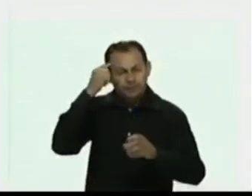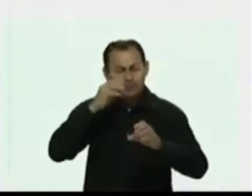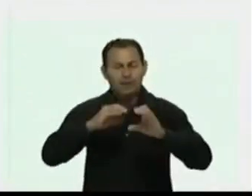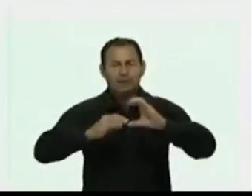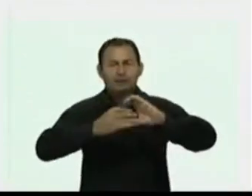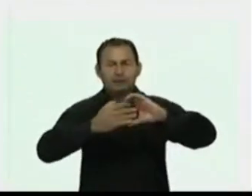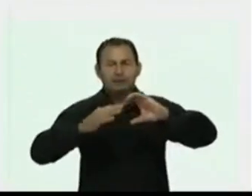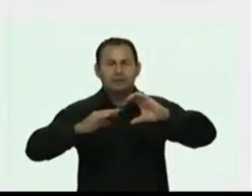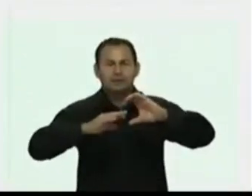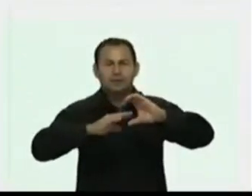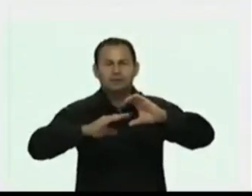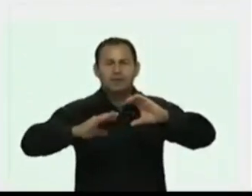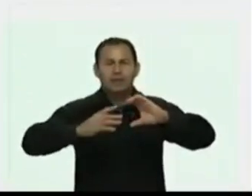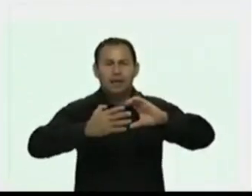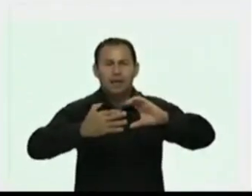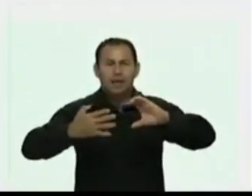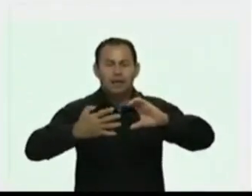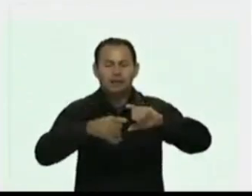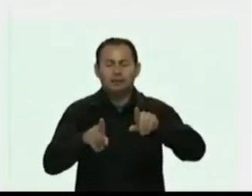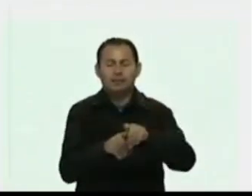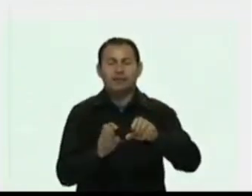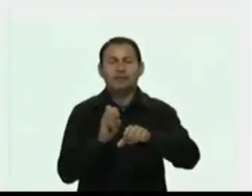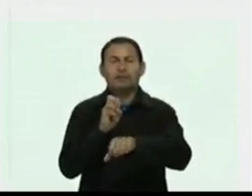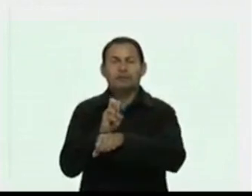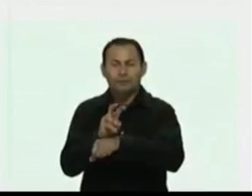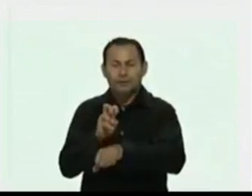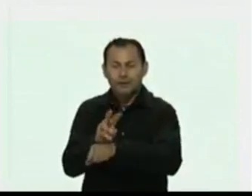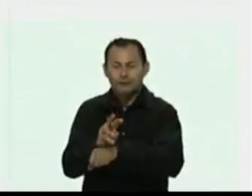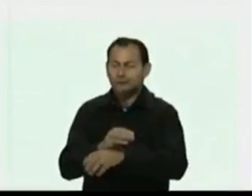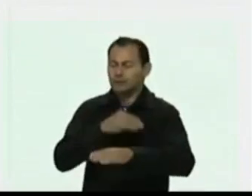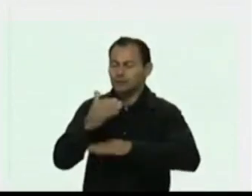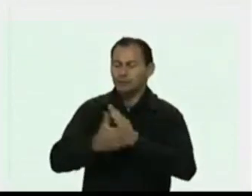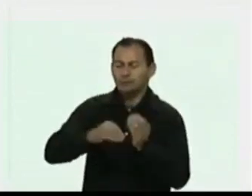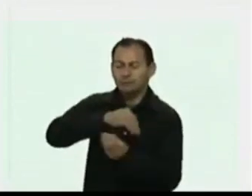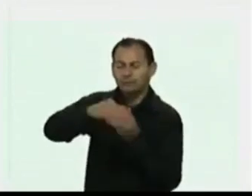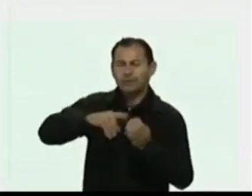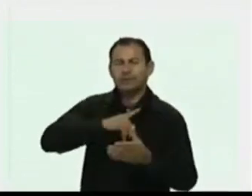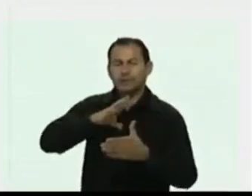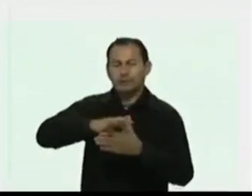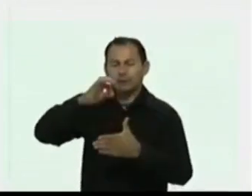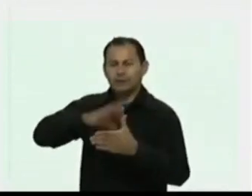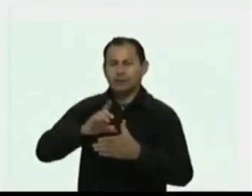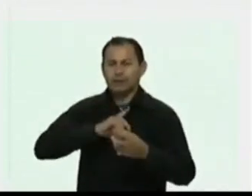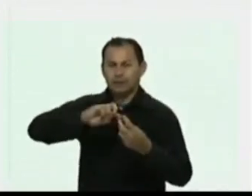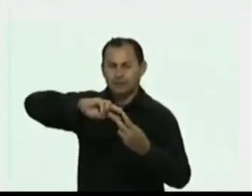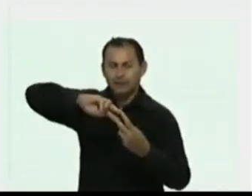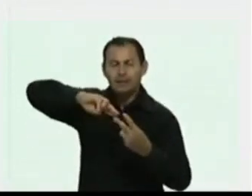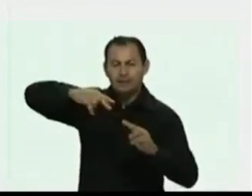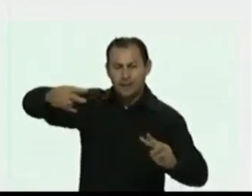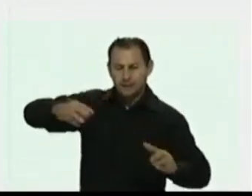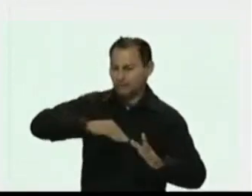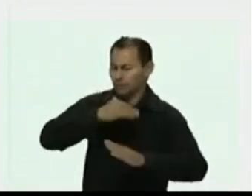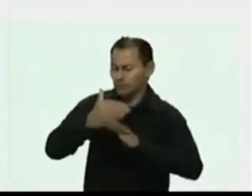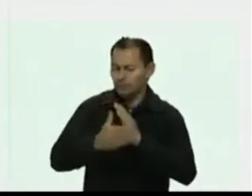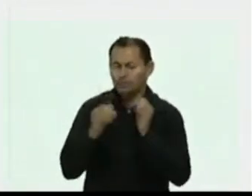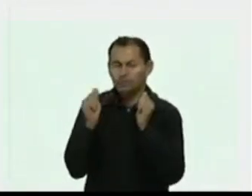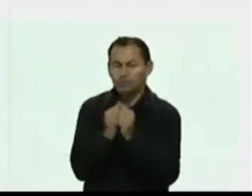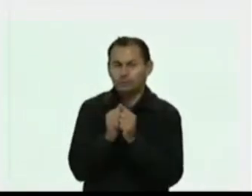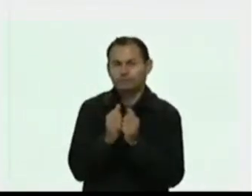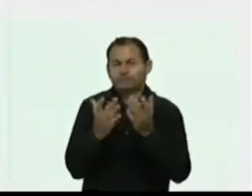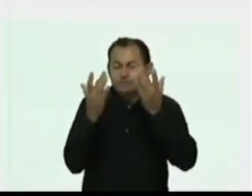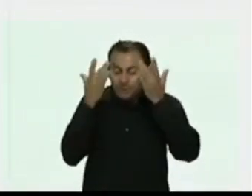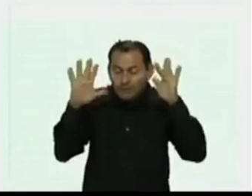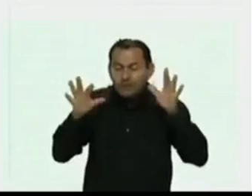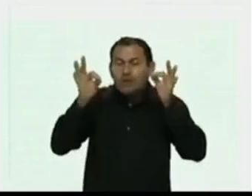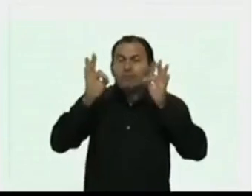numa bactéria, e num vírus também, está tudo lá misturado. Quer dizer, você tem proteína, você tem DNA, tudo ali, principalmente naquela época, a gente não